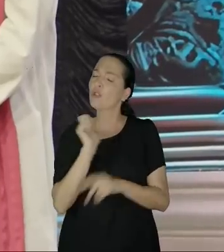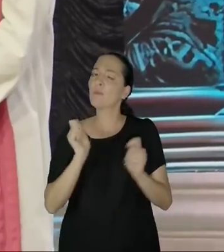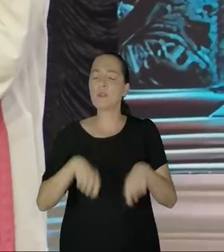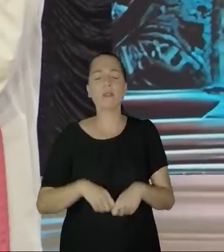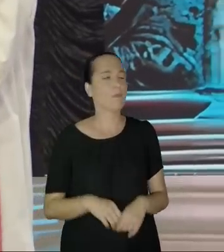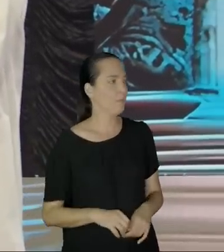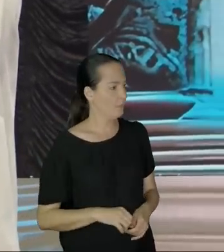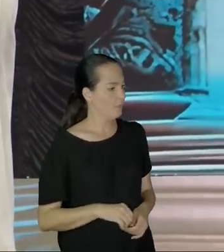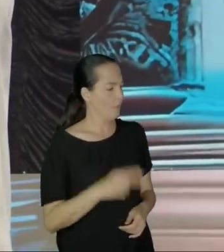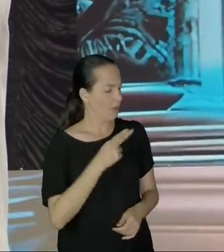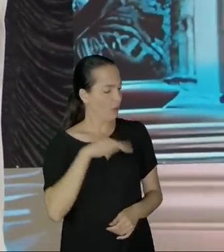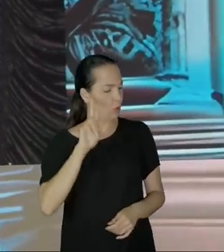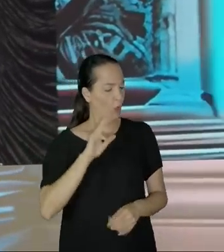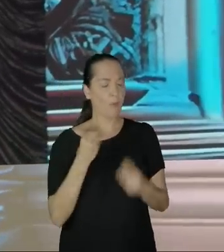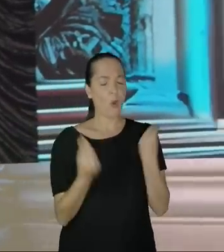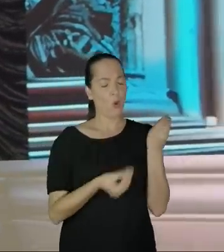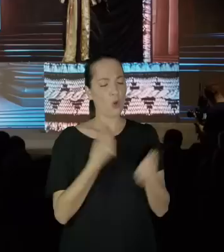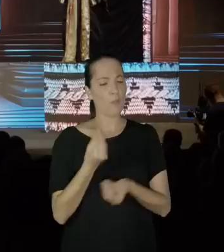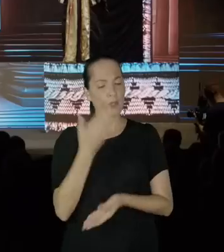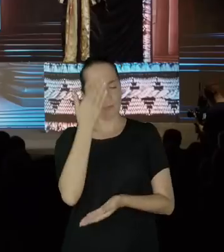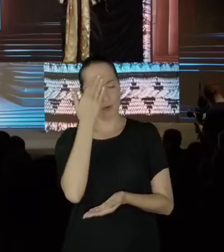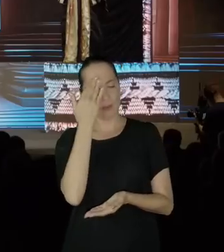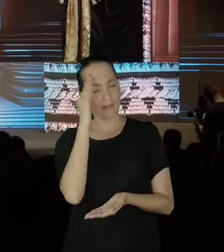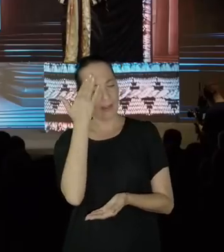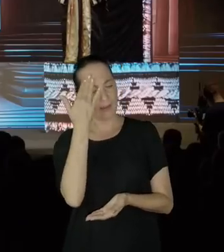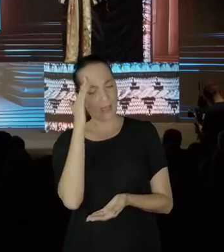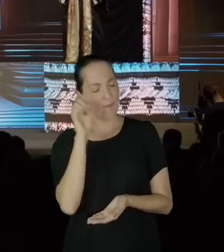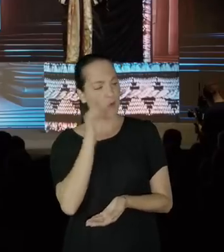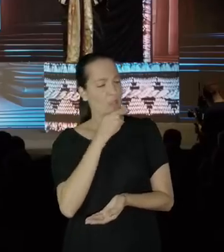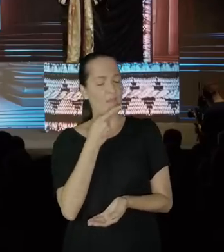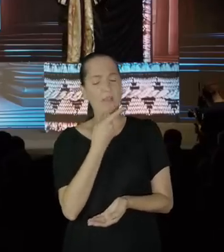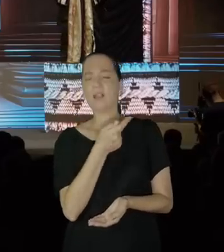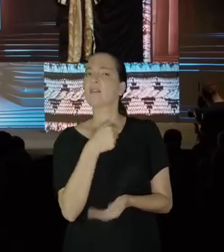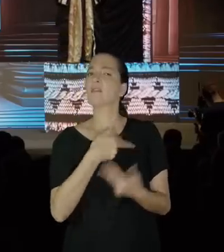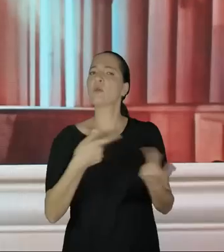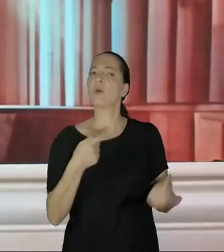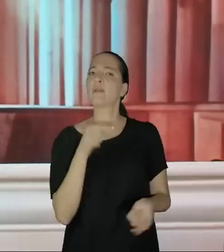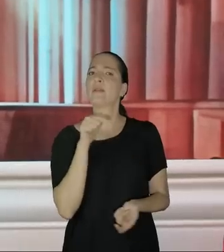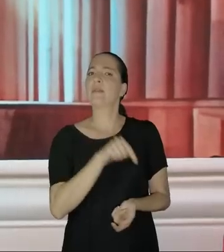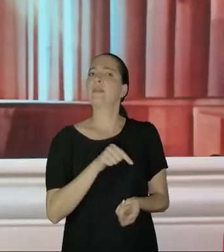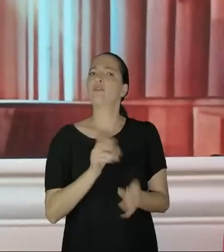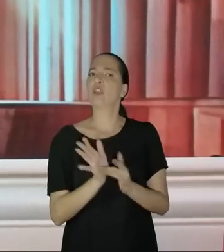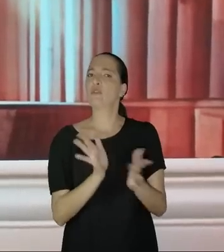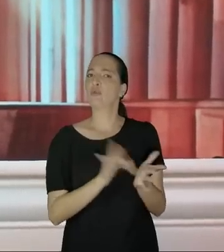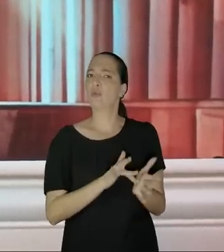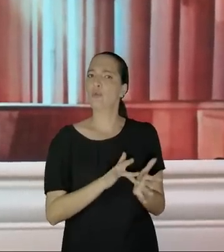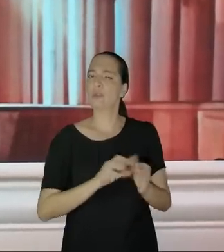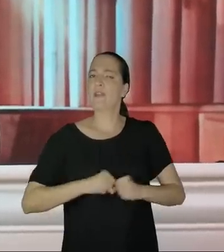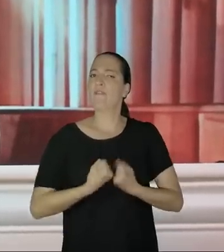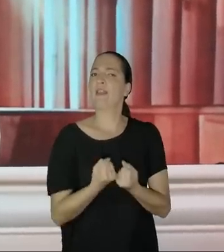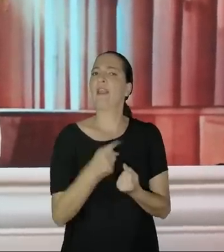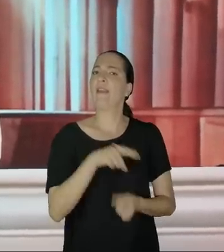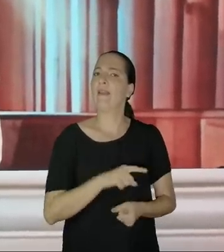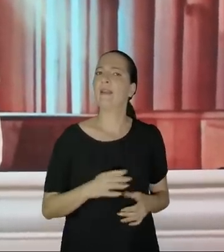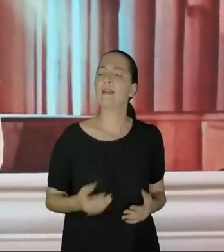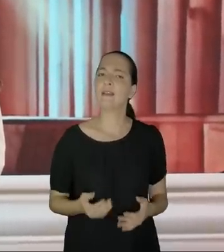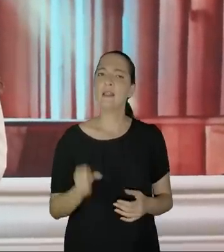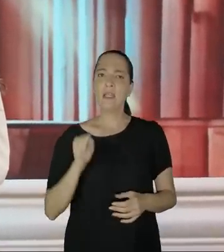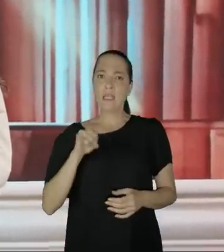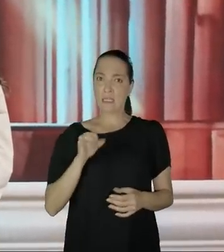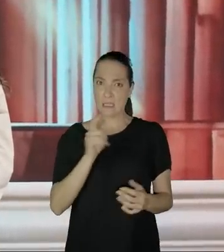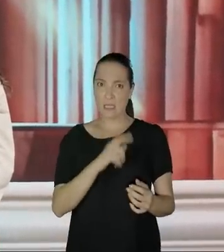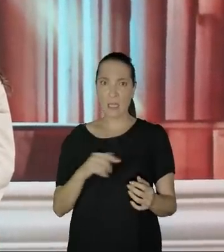Nicodemos, como posso compreender essa sua atitude de defender este homem, cujo principal